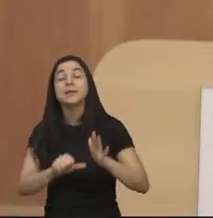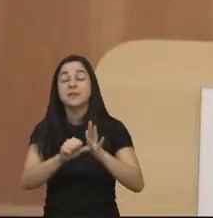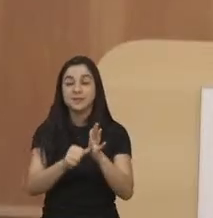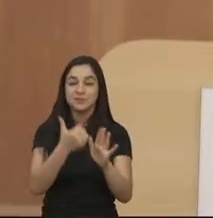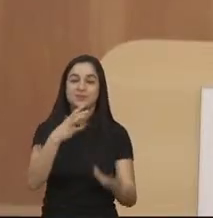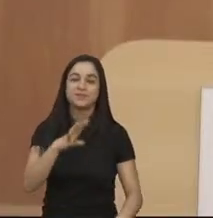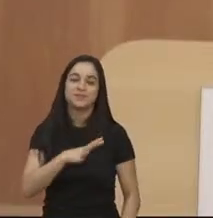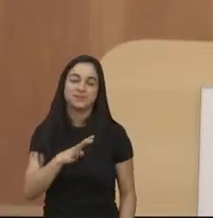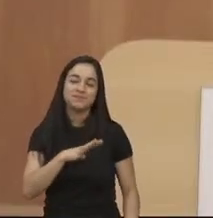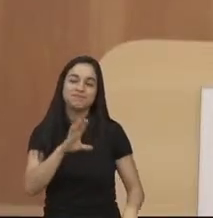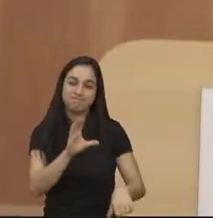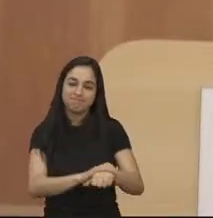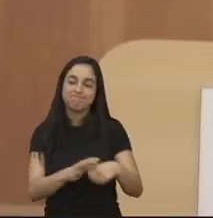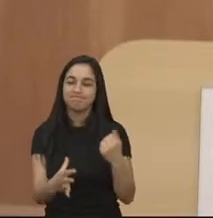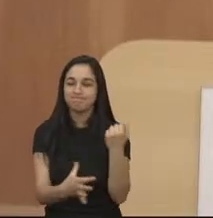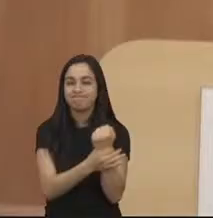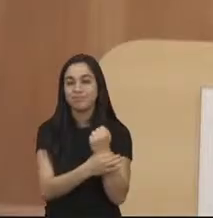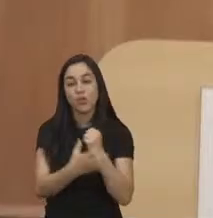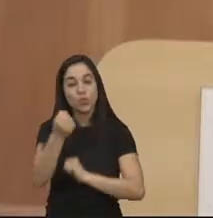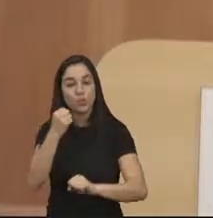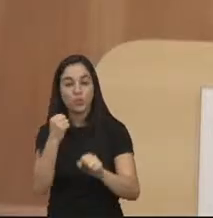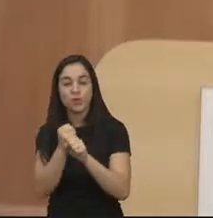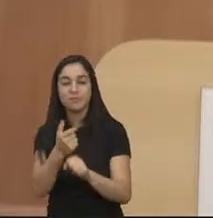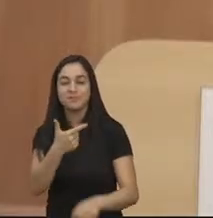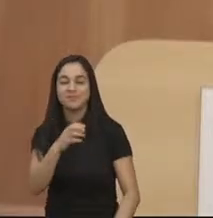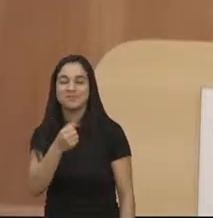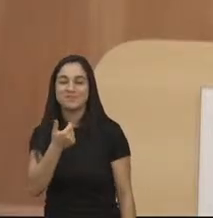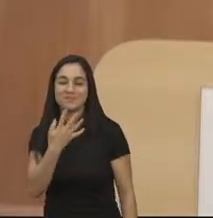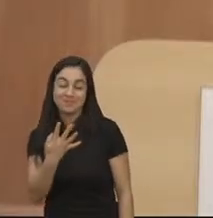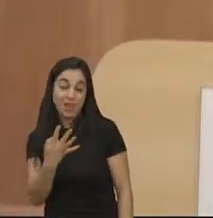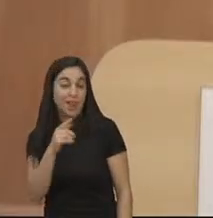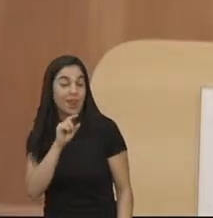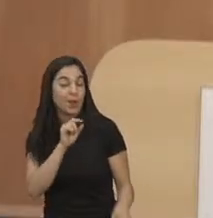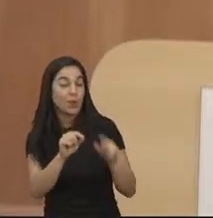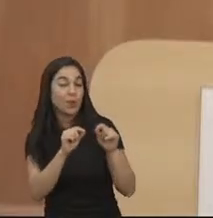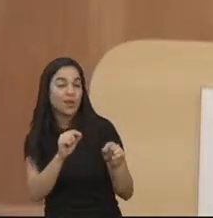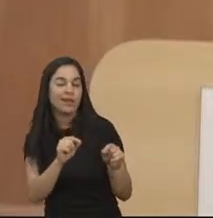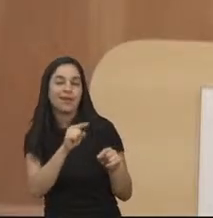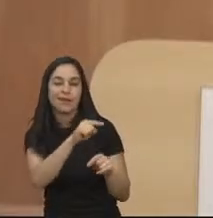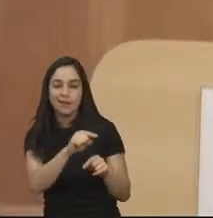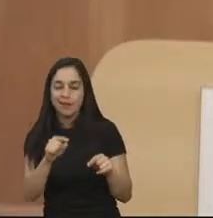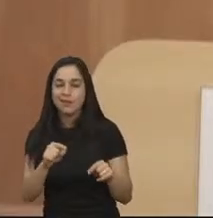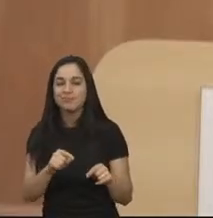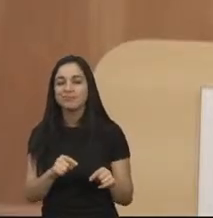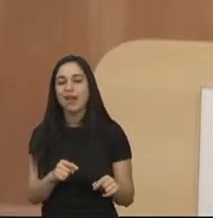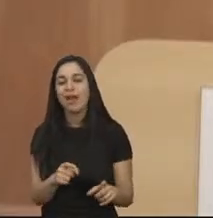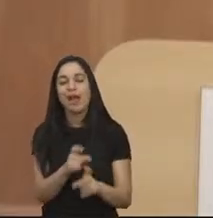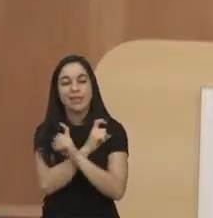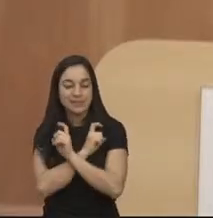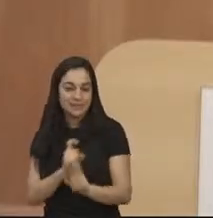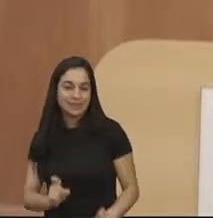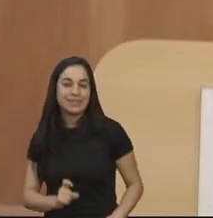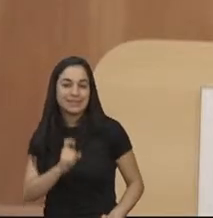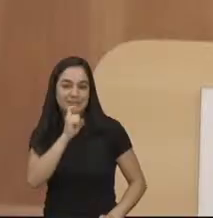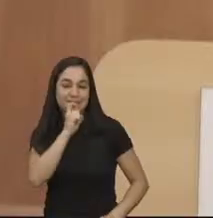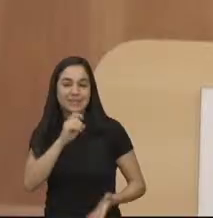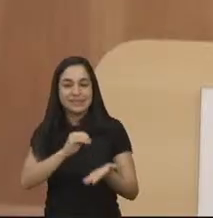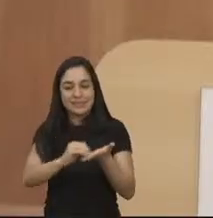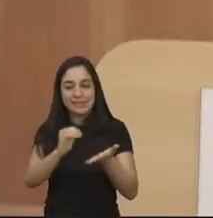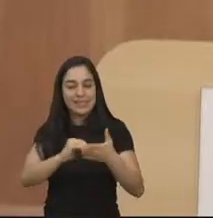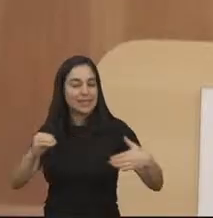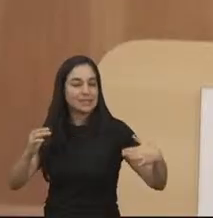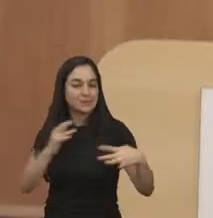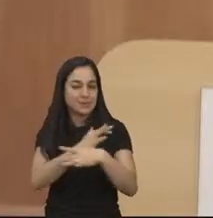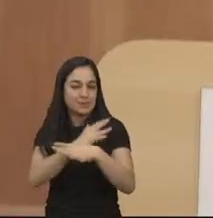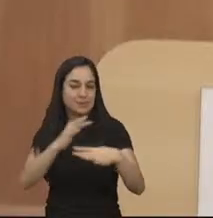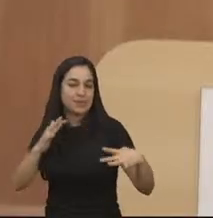Primeira cidade mais segura em 2024. Olha que legal. Então, isso é fruto do trabalho dos agentes da Secretaria de Mobilidade,